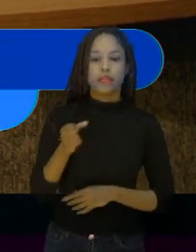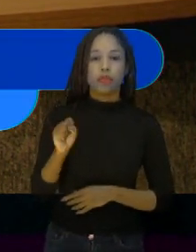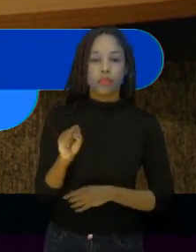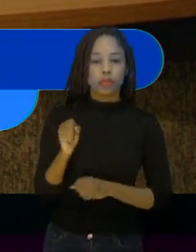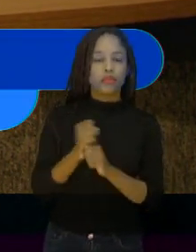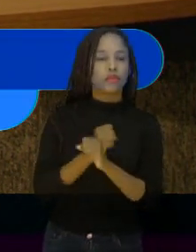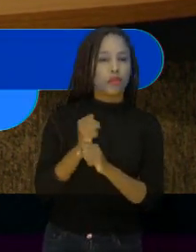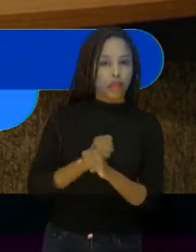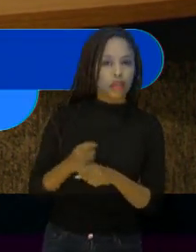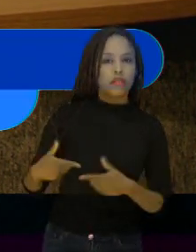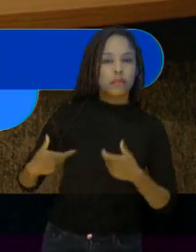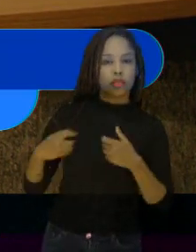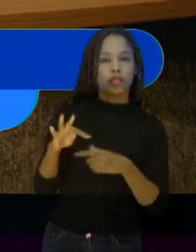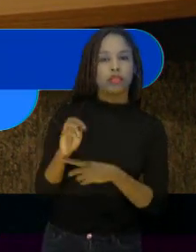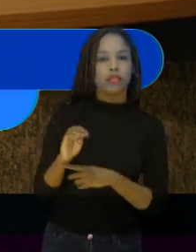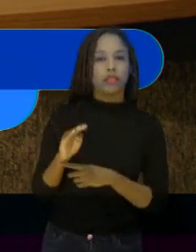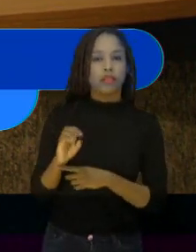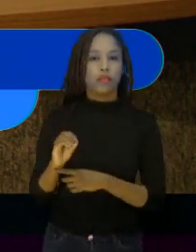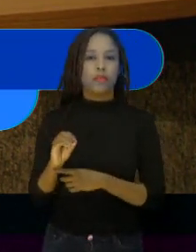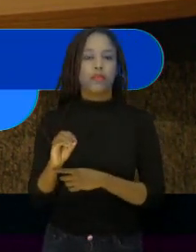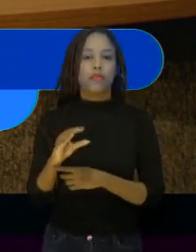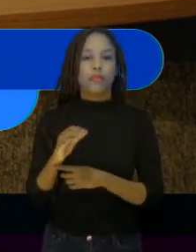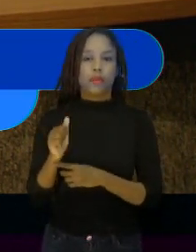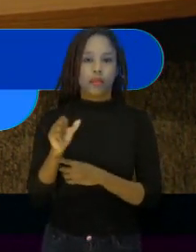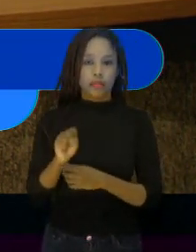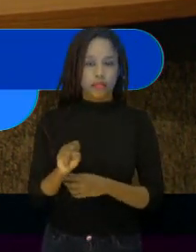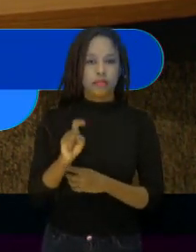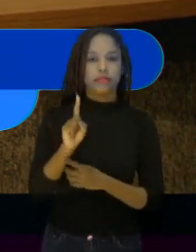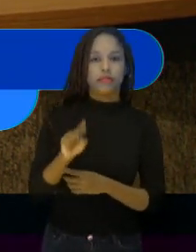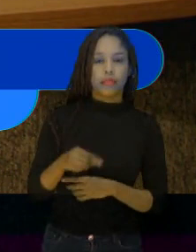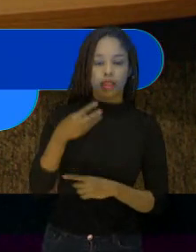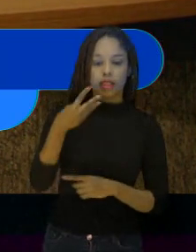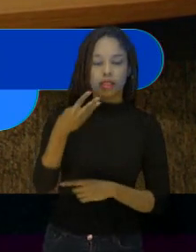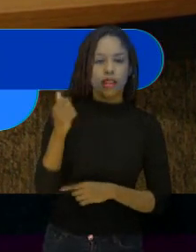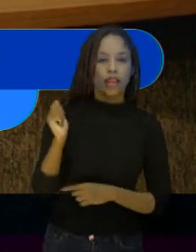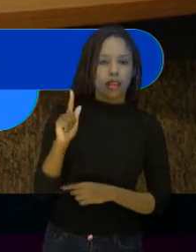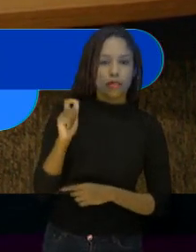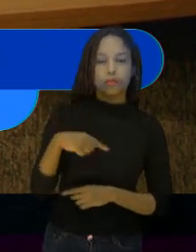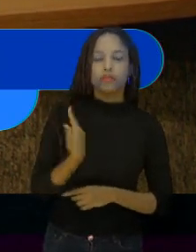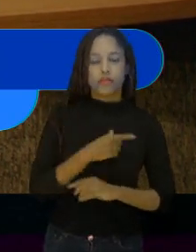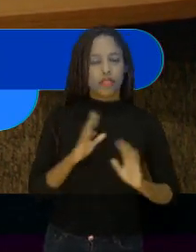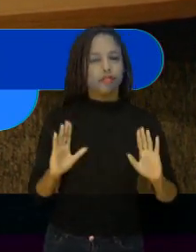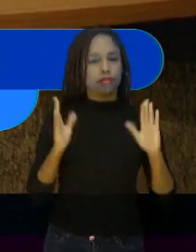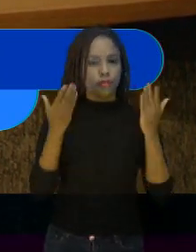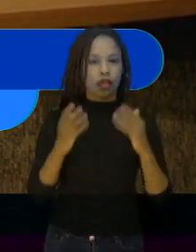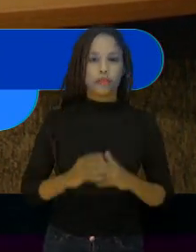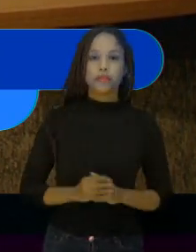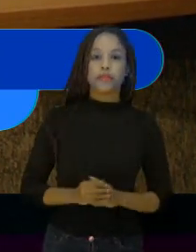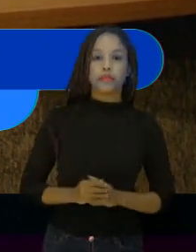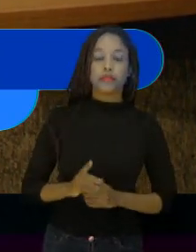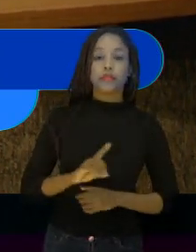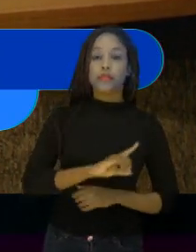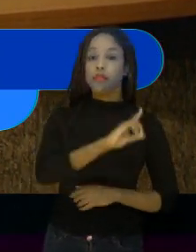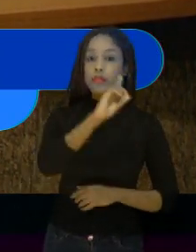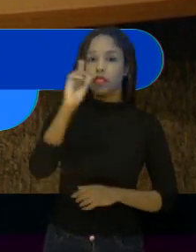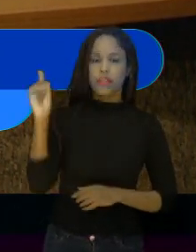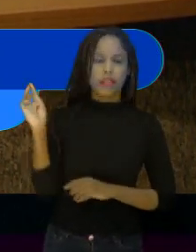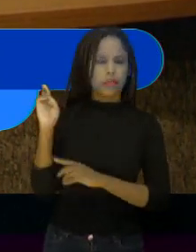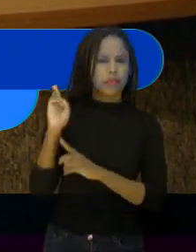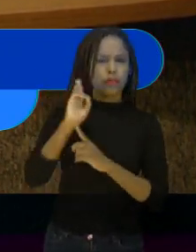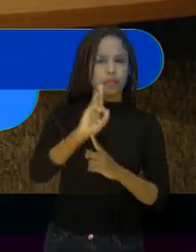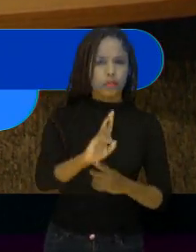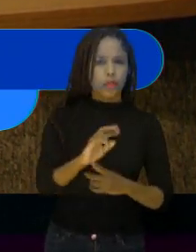que a gente comemora todo dia 3 de agosto. De maneira que, como a data é muito